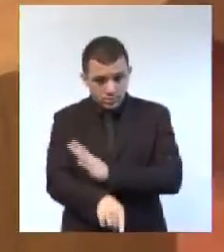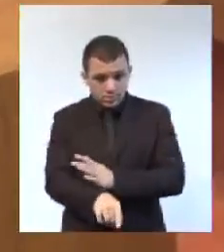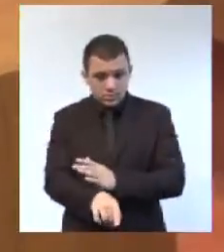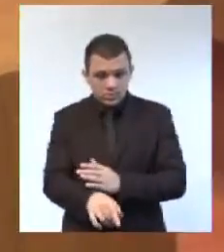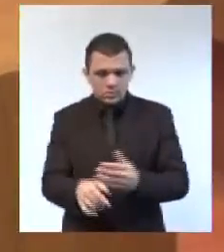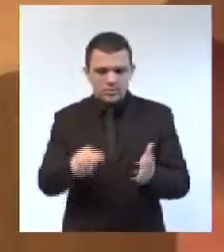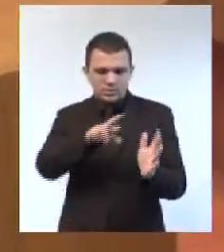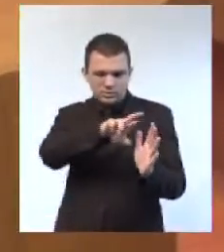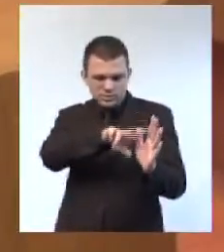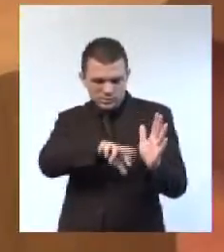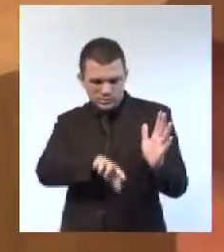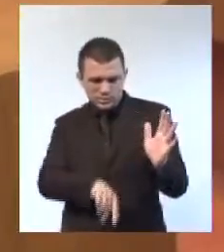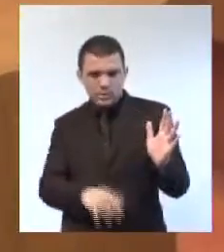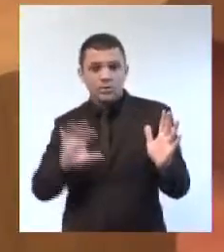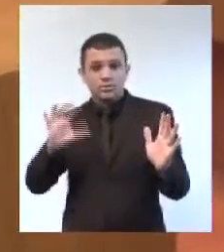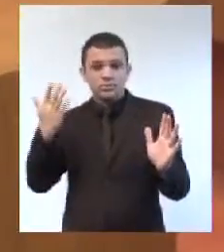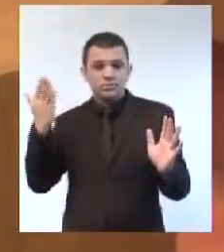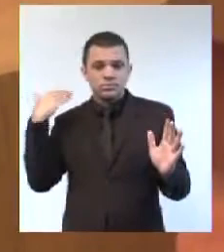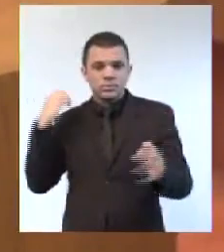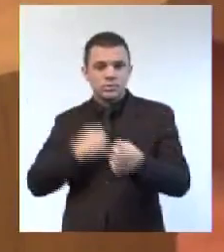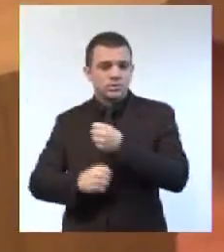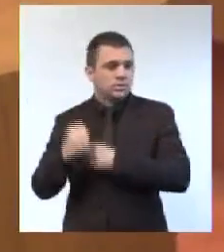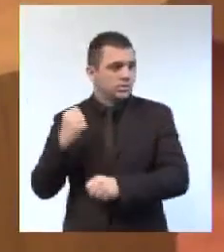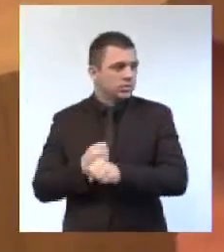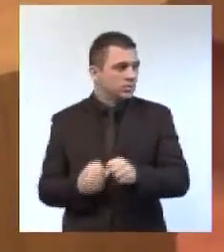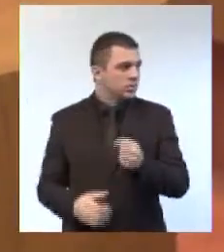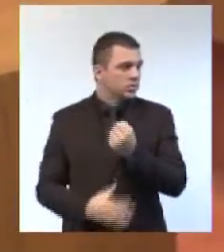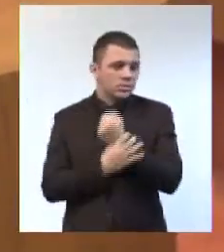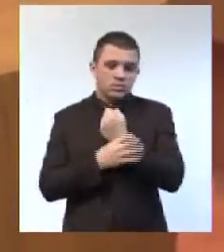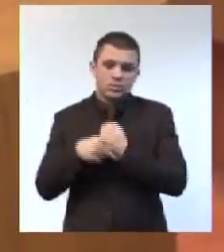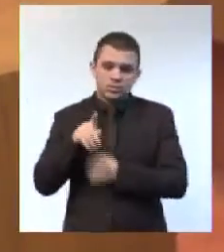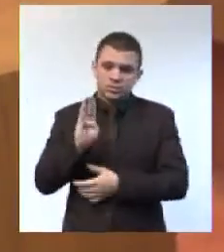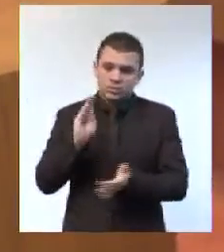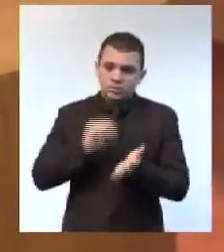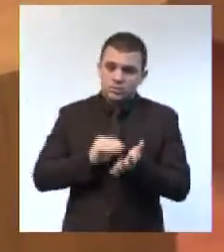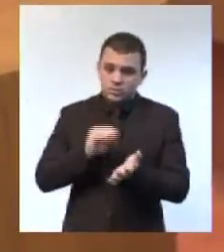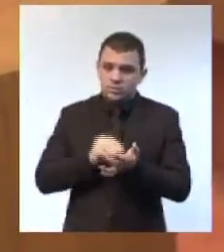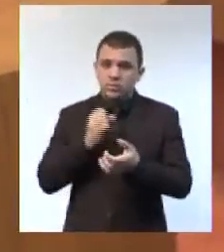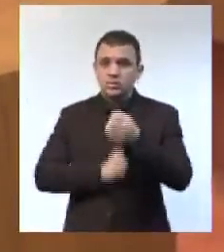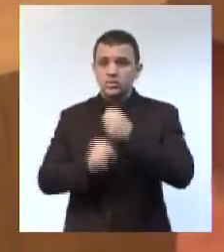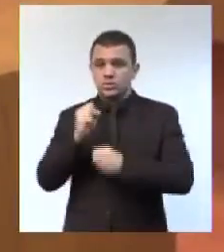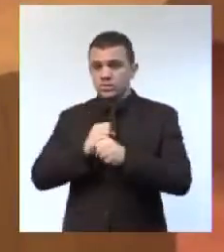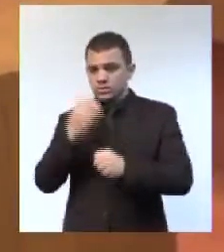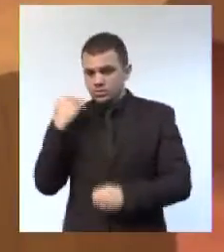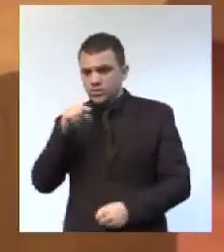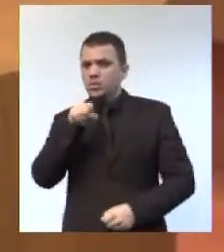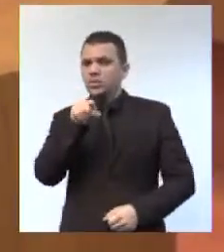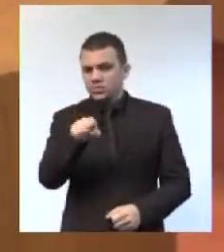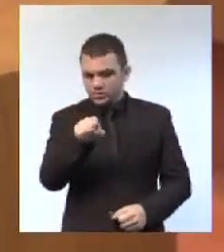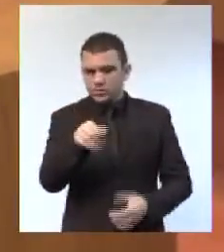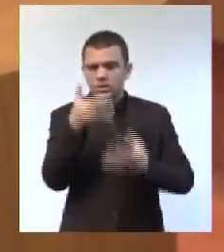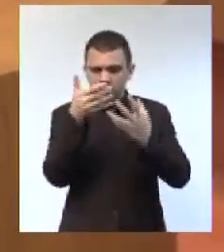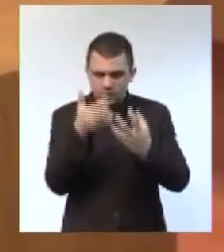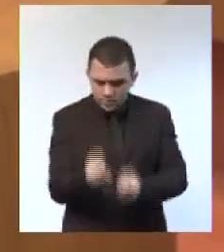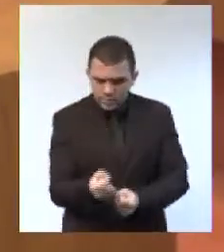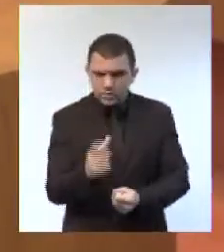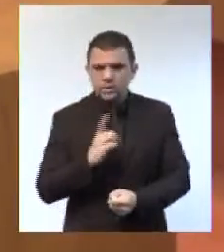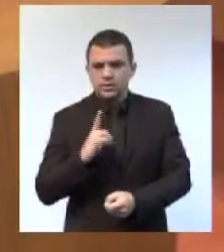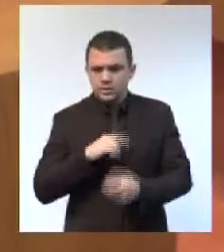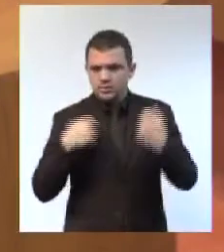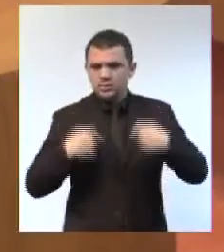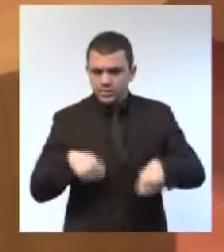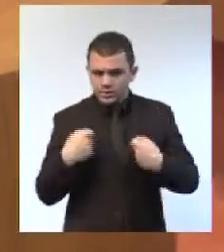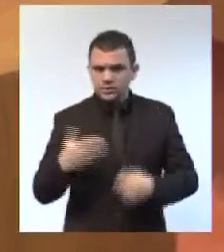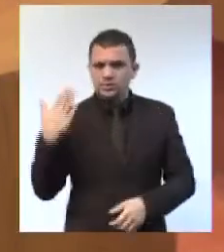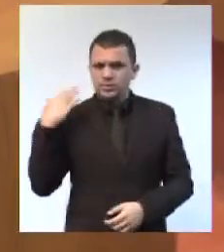de tudo que eu mostrei aqui em relação à segurança pública, que aconteceu no ano passado, Vossa Excelência defende que deveria ter